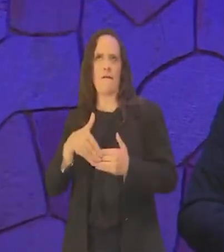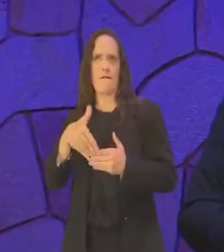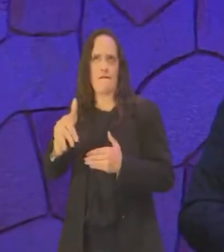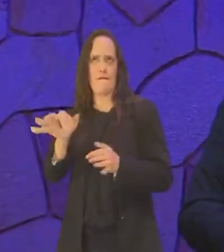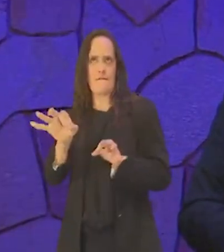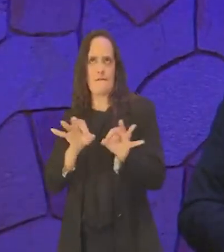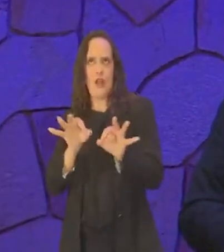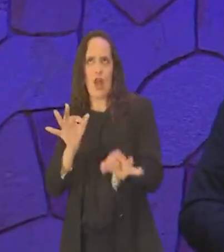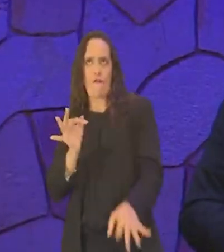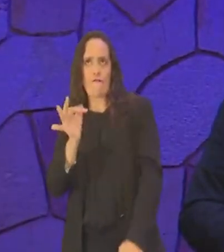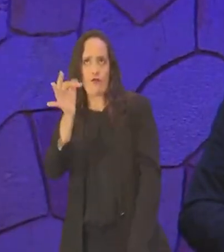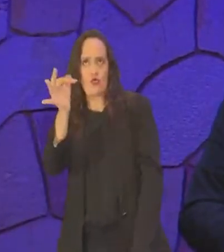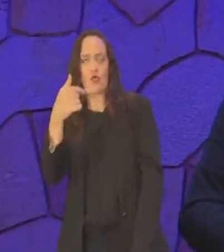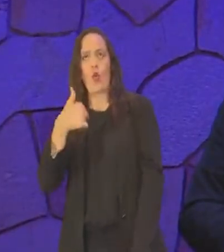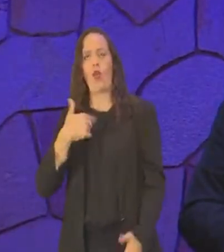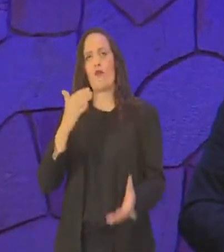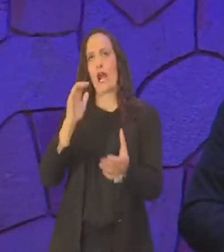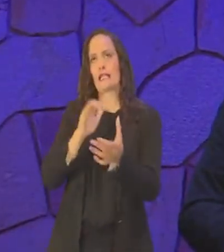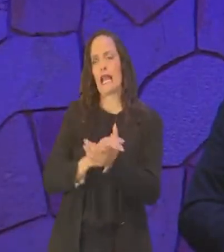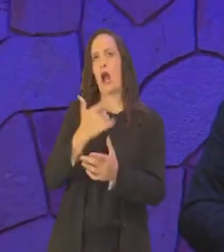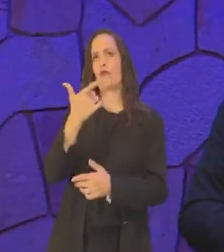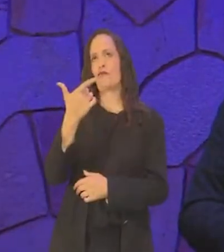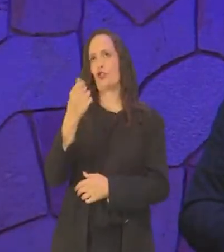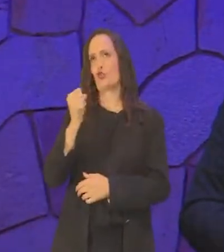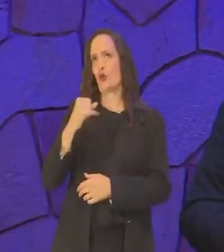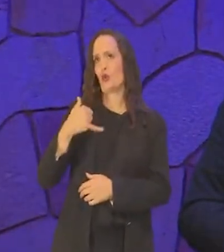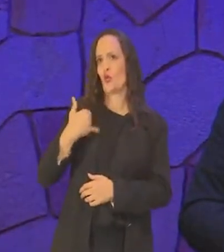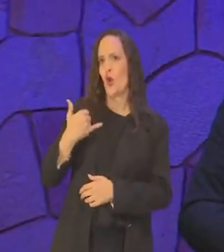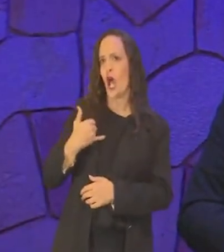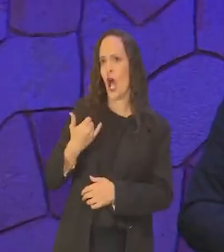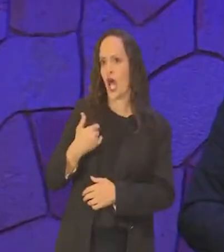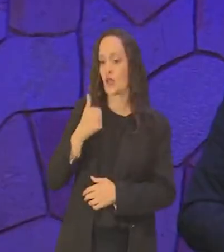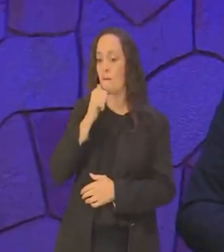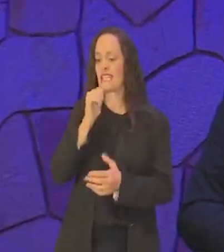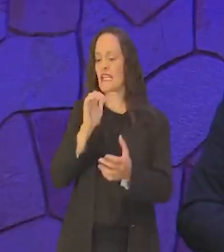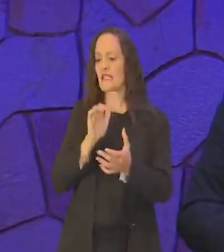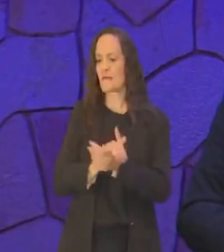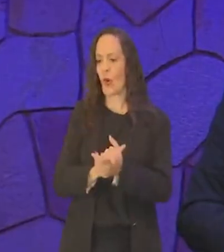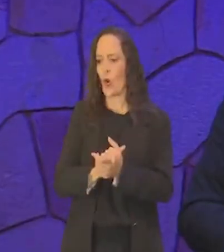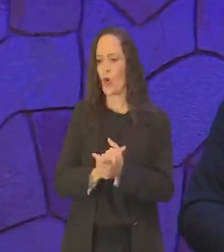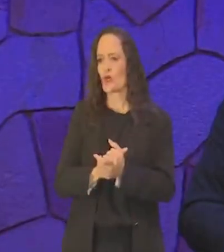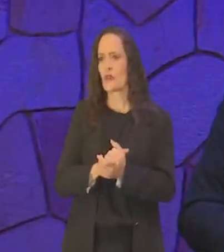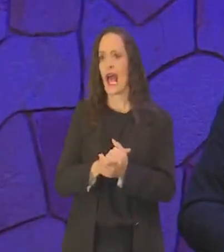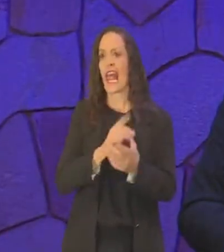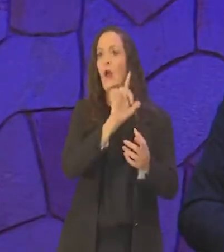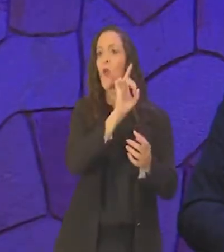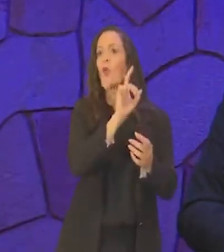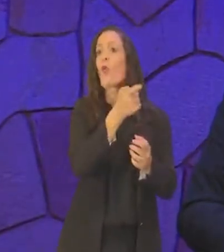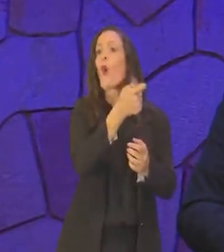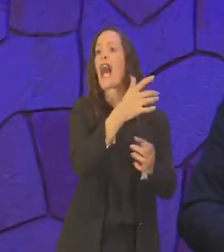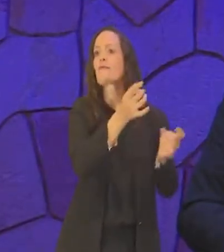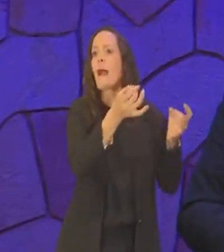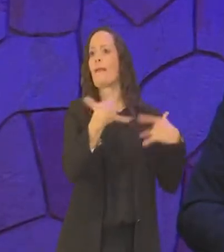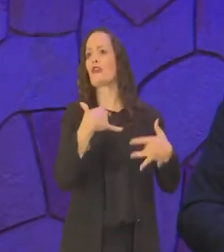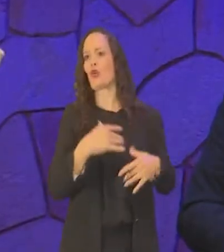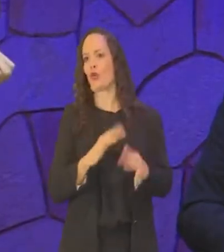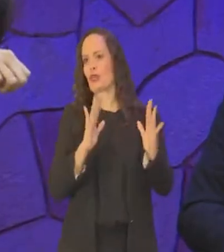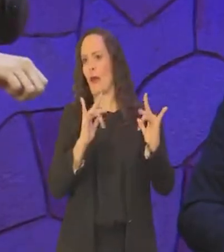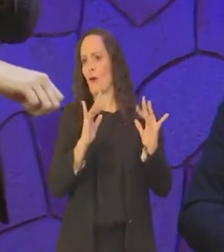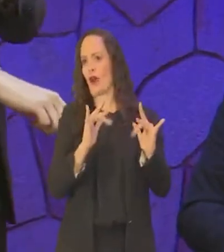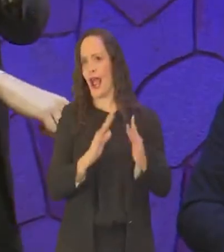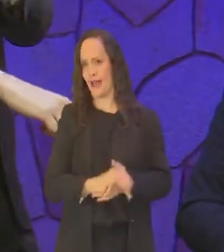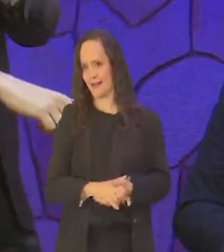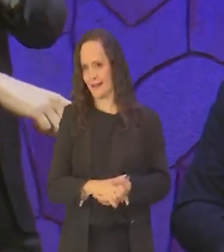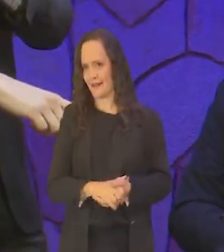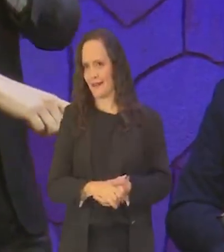Provavelmente eu teria casado aos 28 anos de idade. Quando a Cíntia soube disso, ela quis me abandonar. Não vou esperar tanto